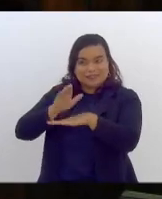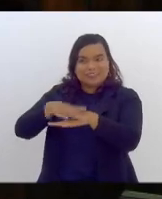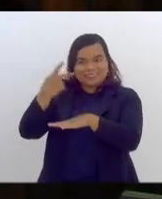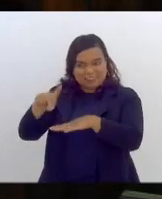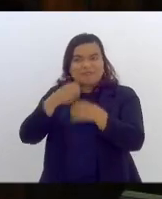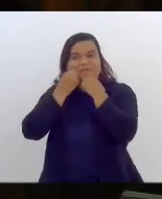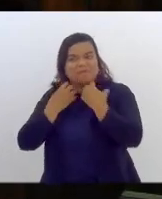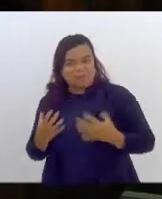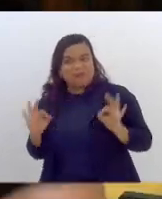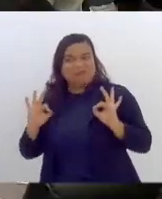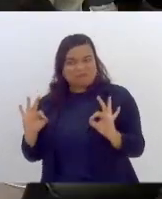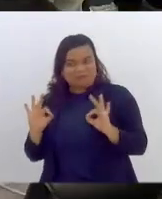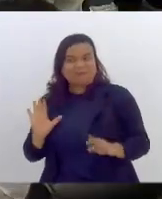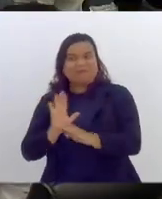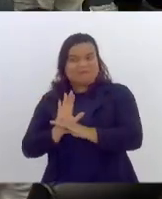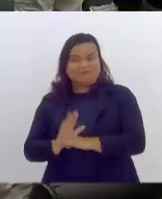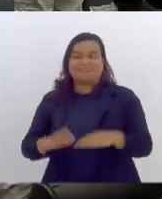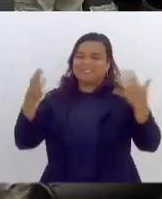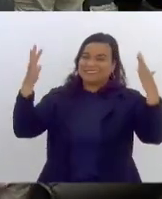boa.